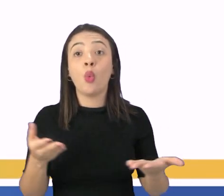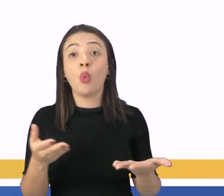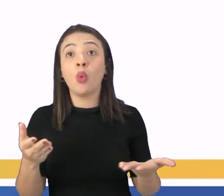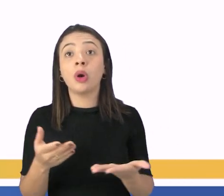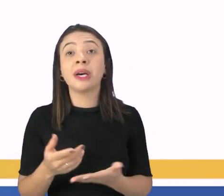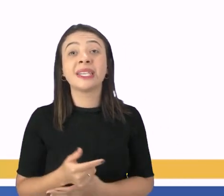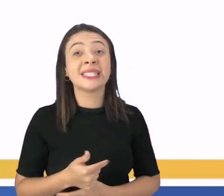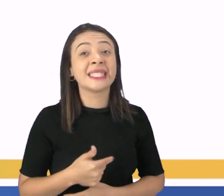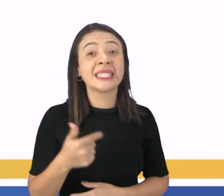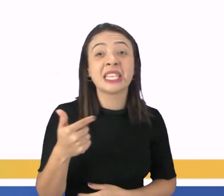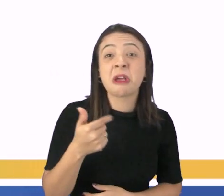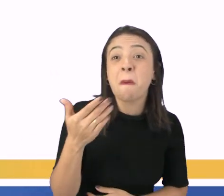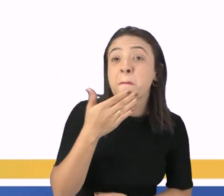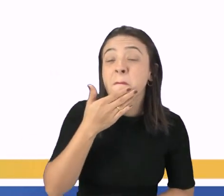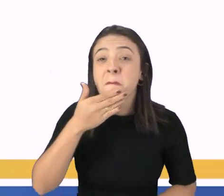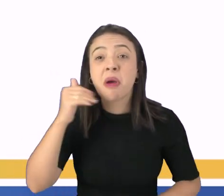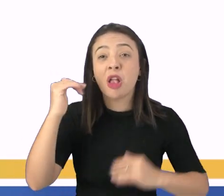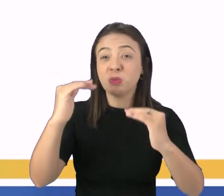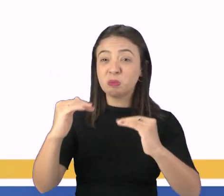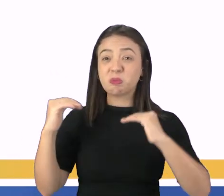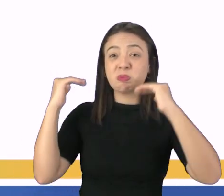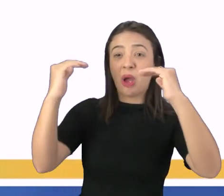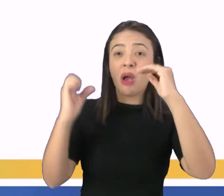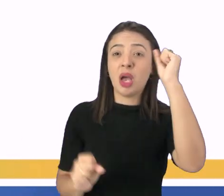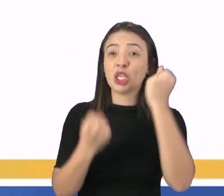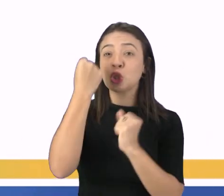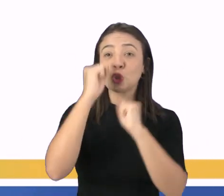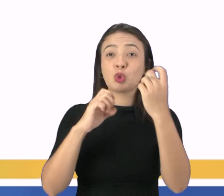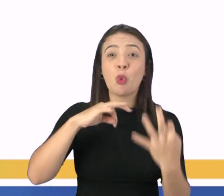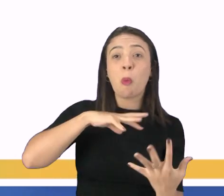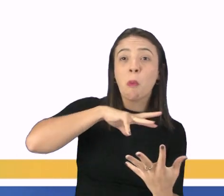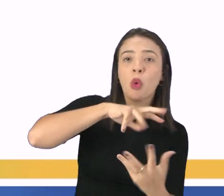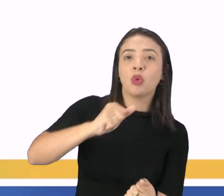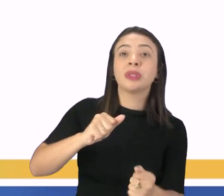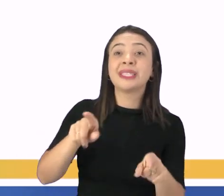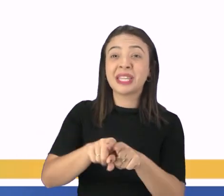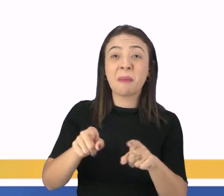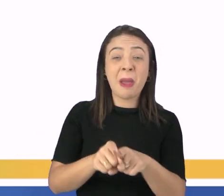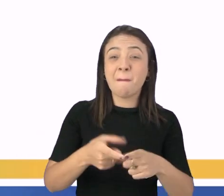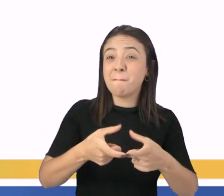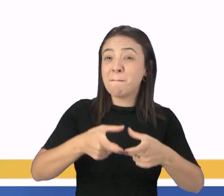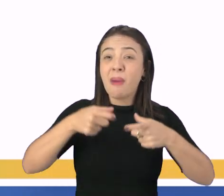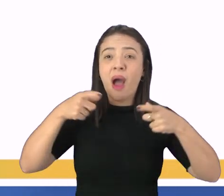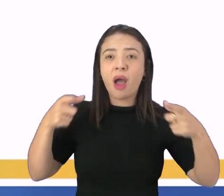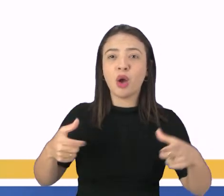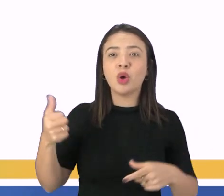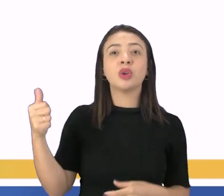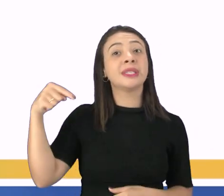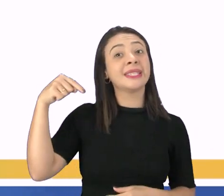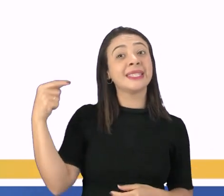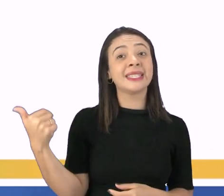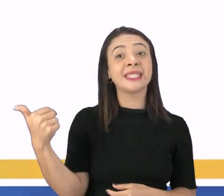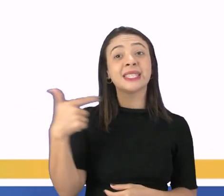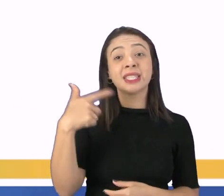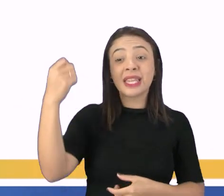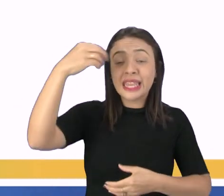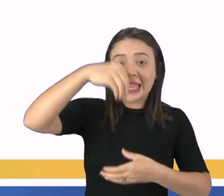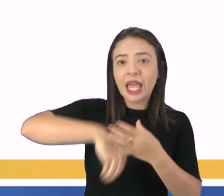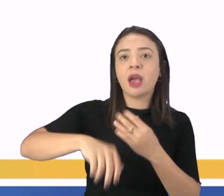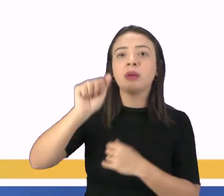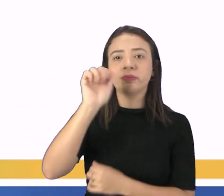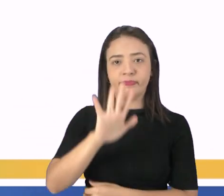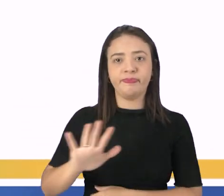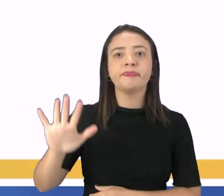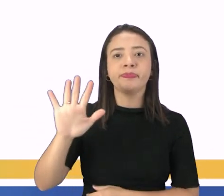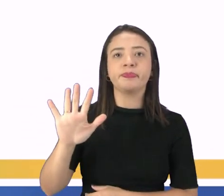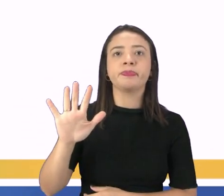potência industrial do mundo e a maior da Ásia. Olha esse detalhe, atualmente é a segunda maior potência